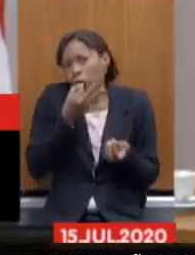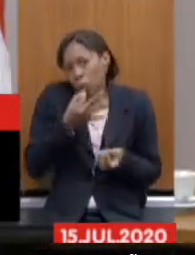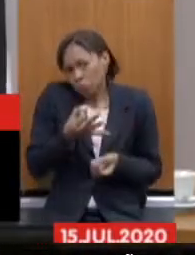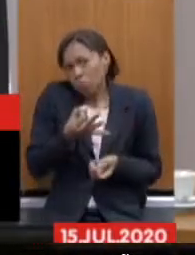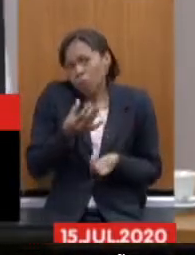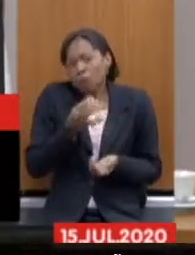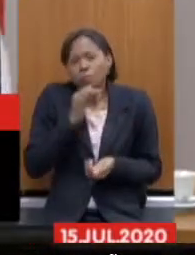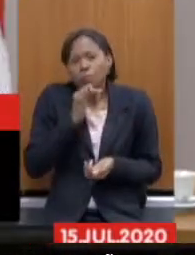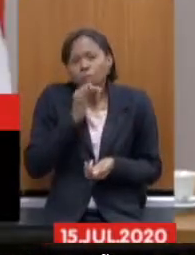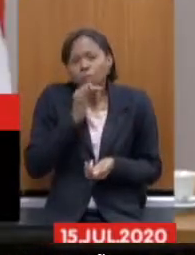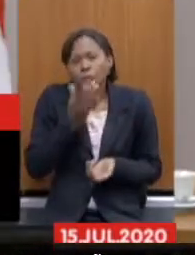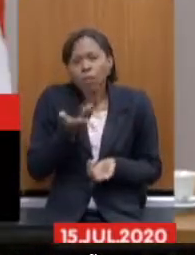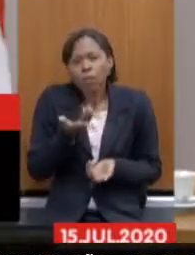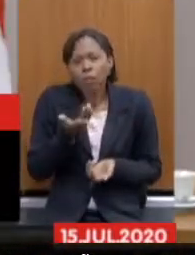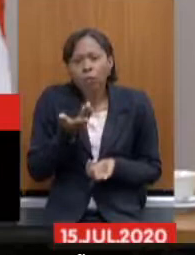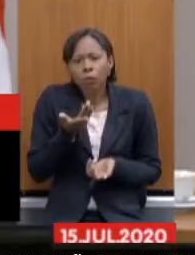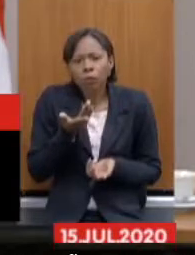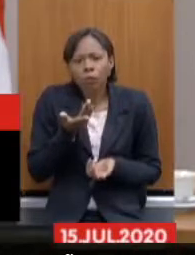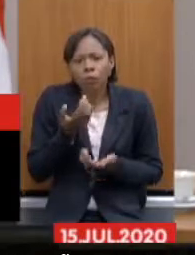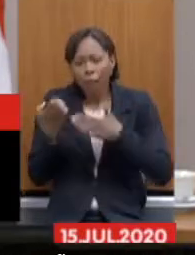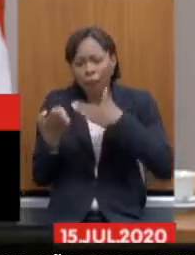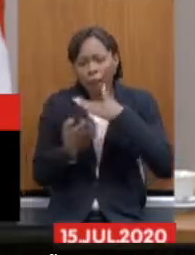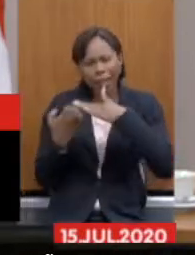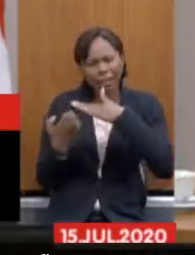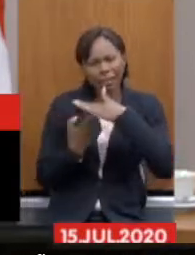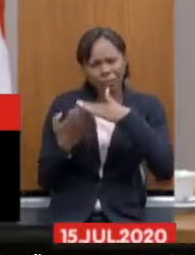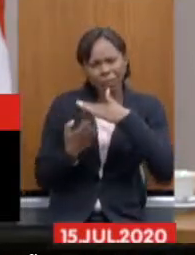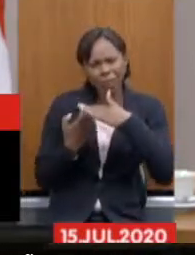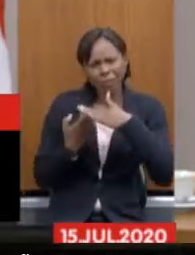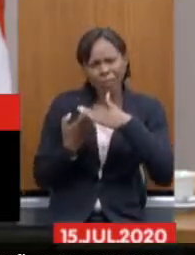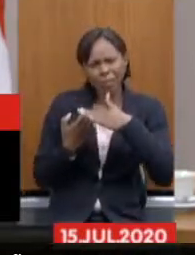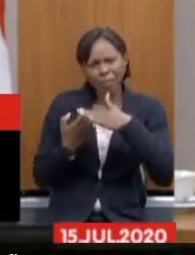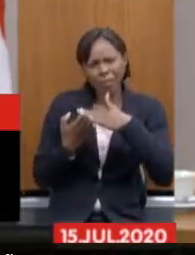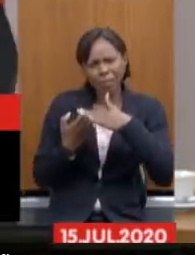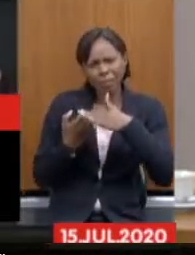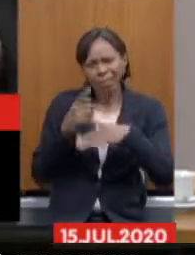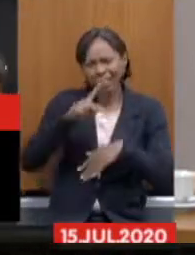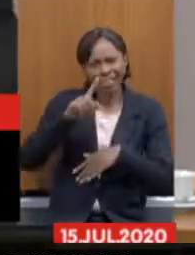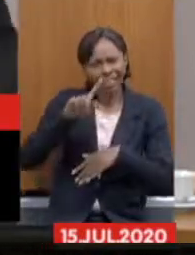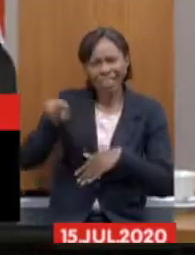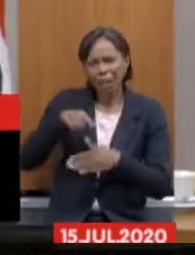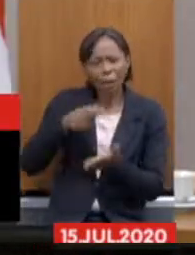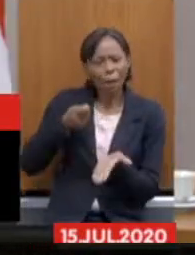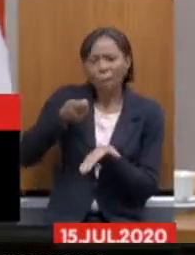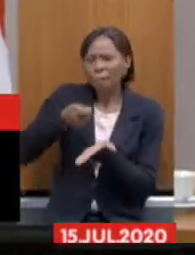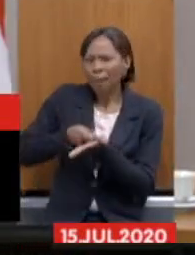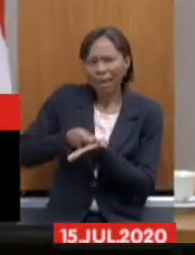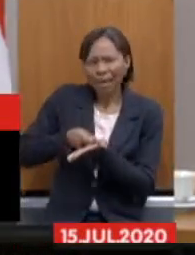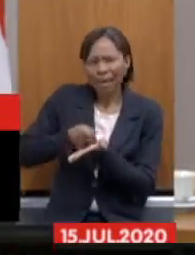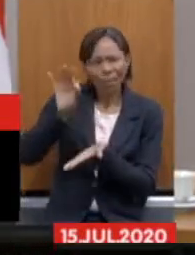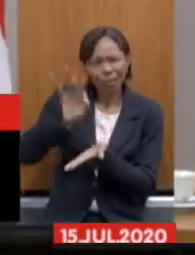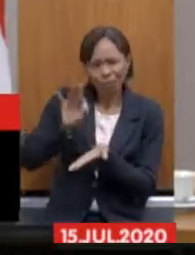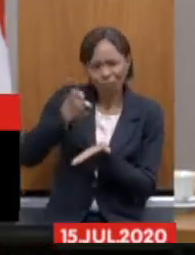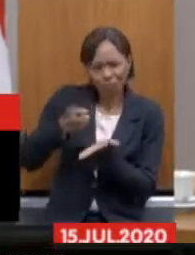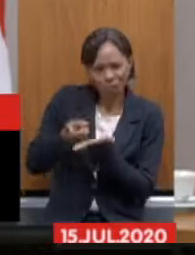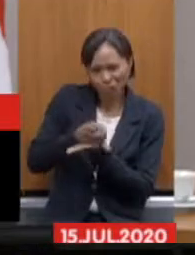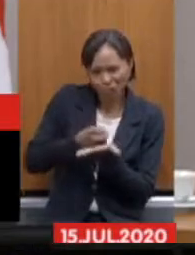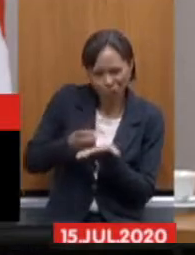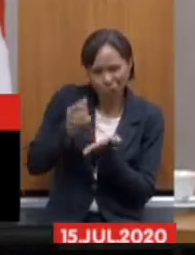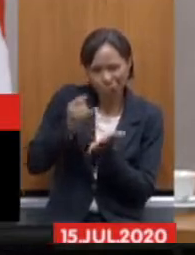exemplo não anistiar empresas no pagamento de tributos mais uma certeza eu tenho